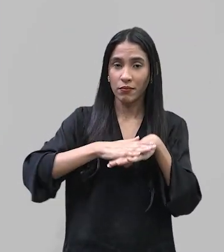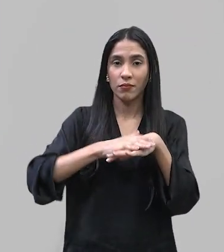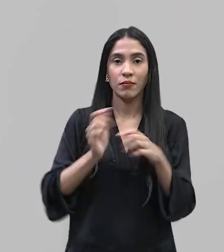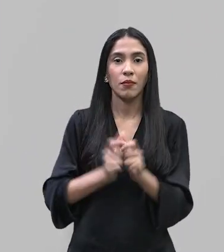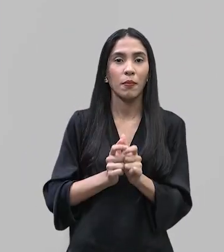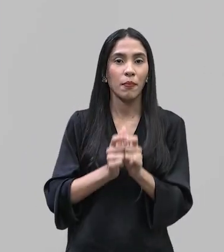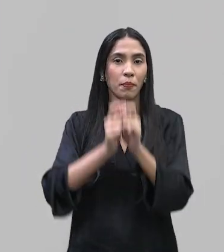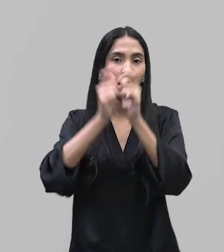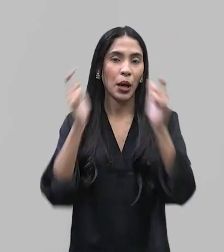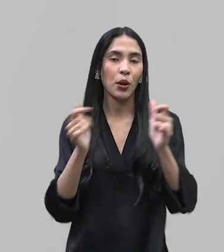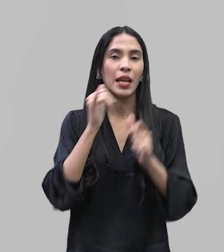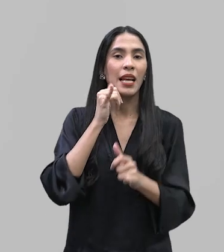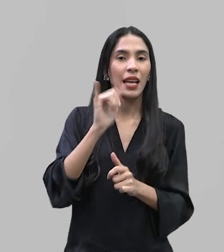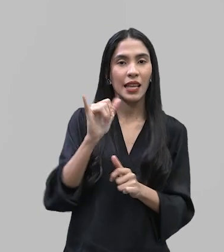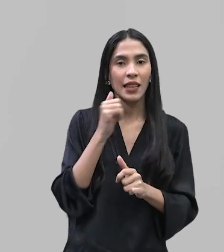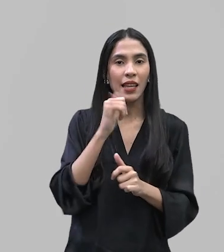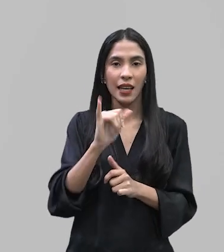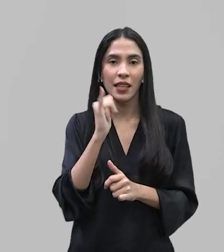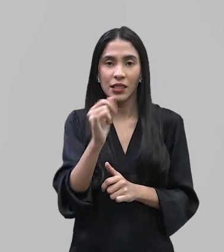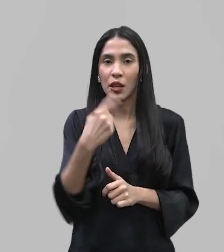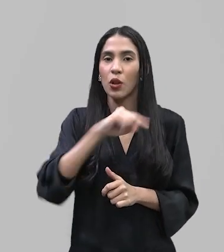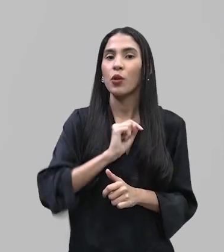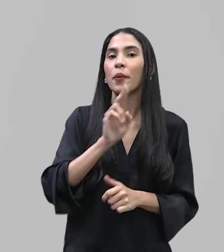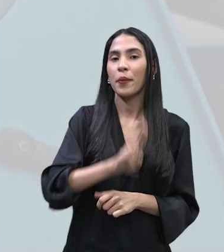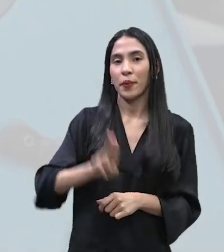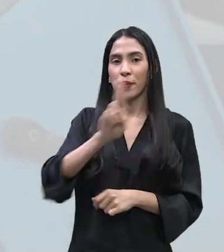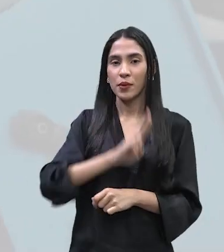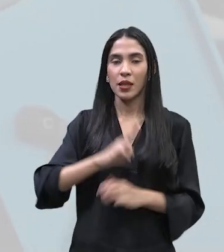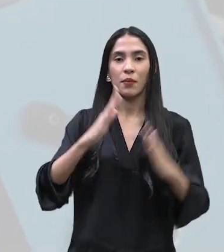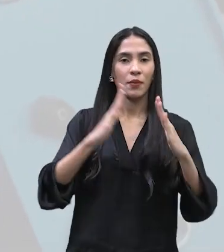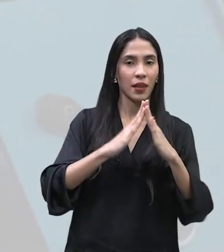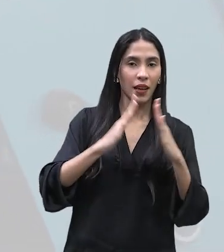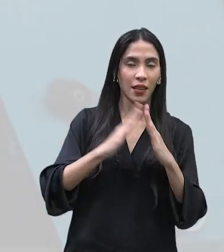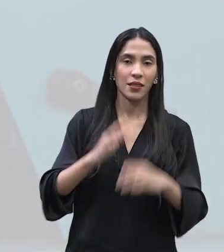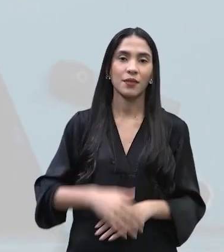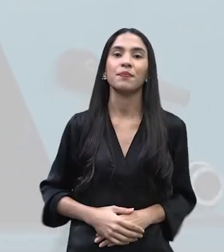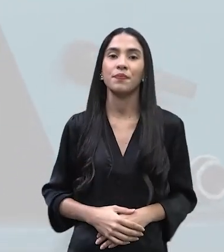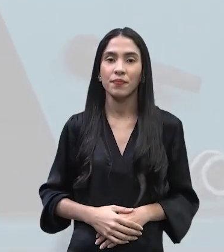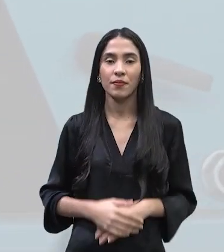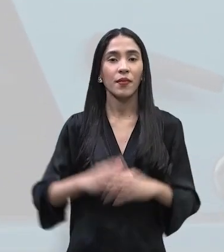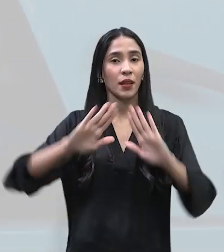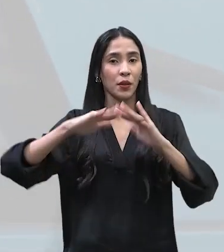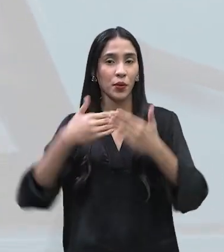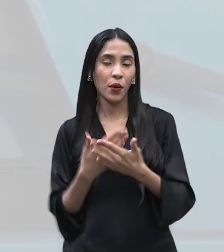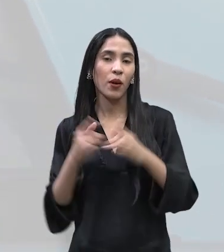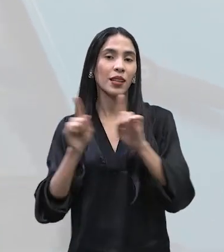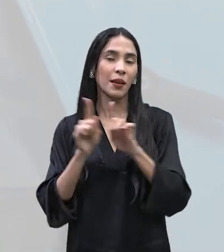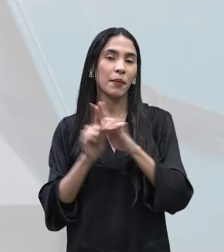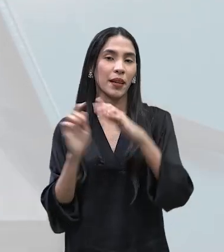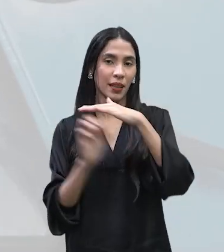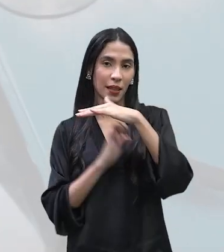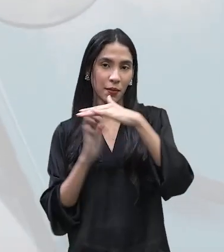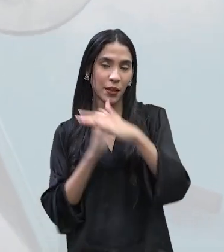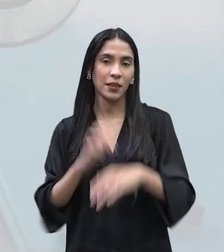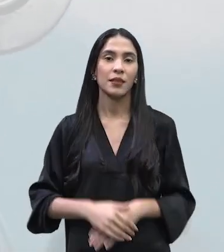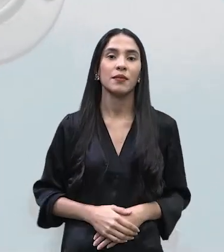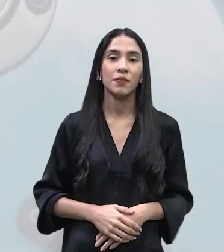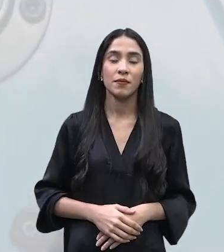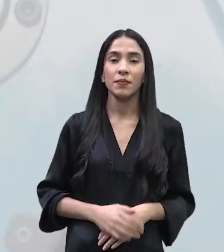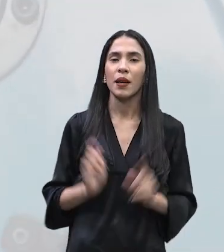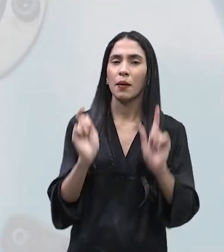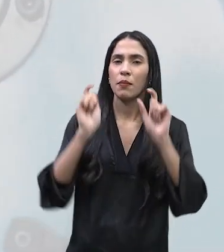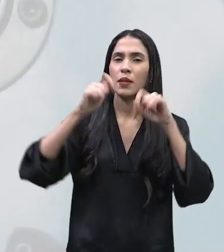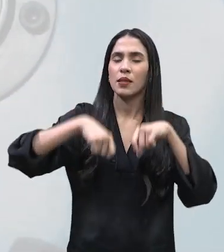produzem grande parte da energia elétrica que usamos em nossas casas, escolas e empresas.